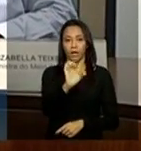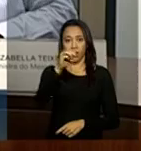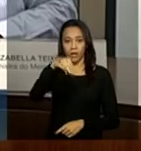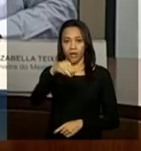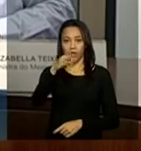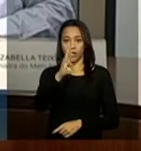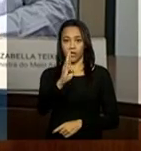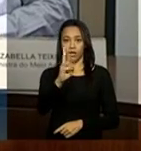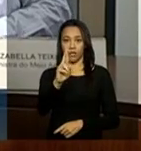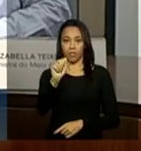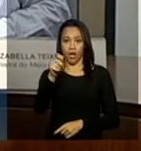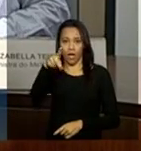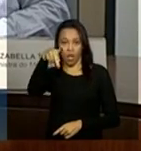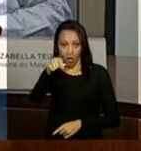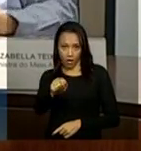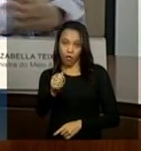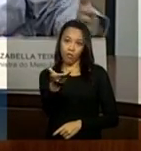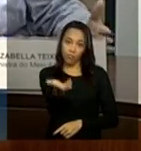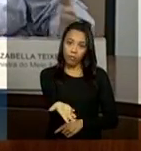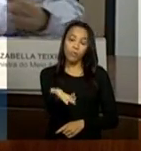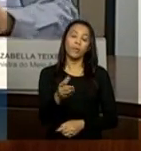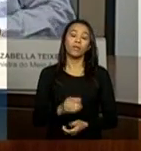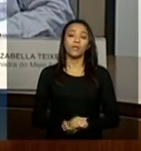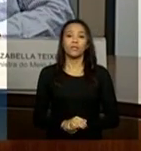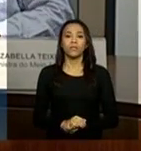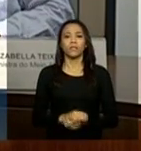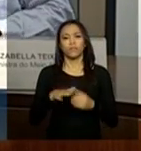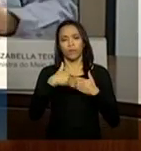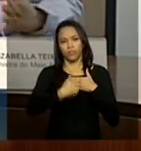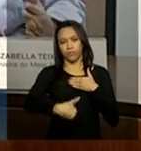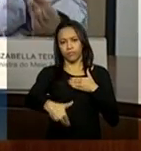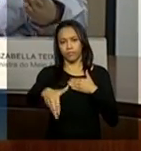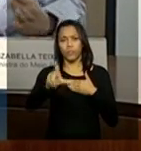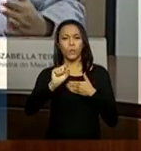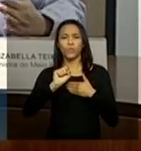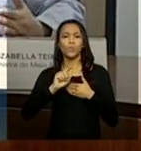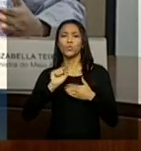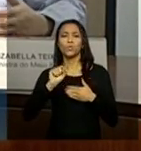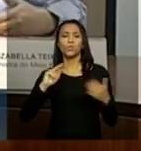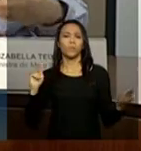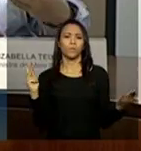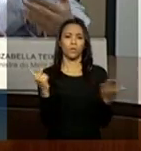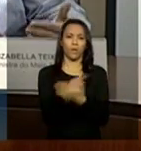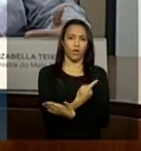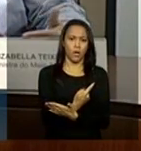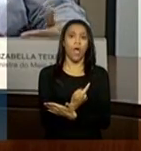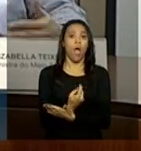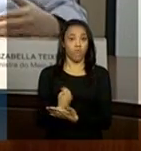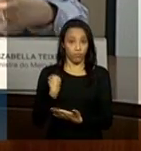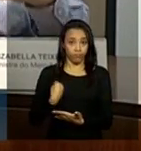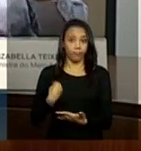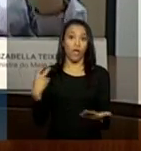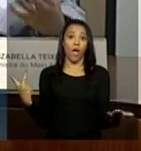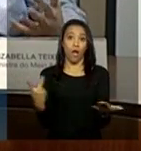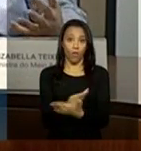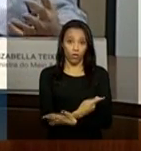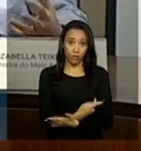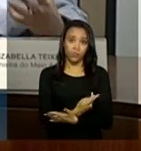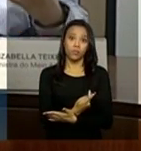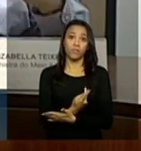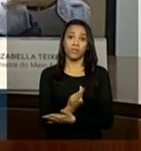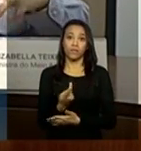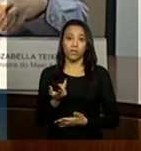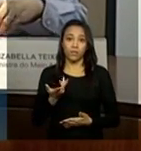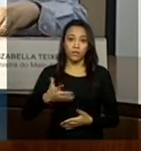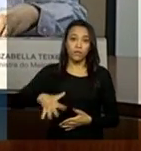Ambiente, de avaliarmos ao longo do tempo tudo o que vem acontecendo no chamado território que